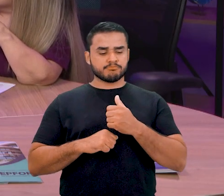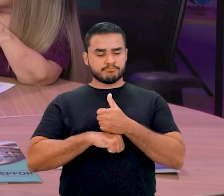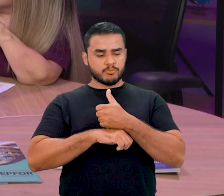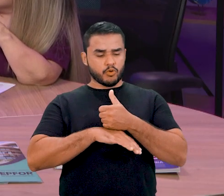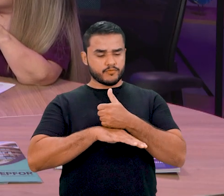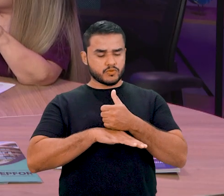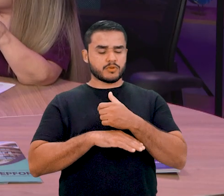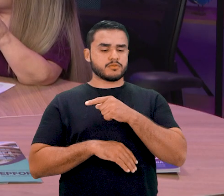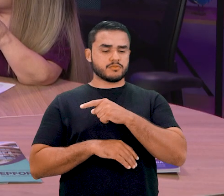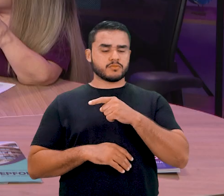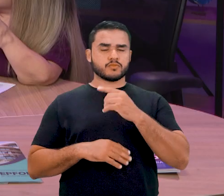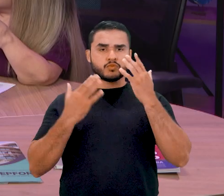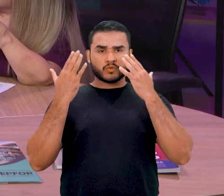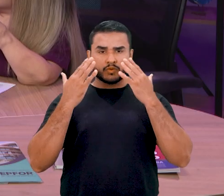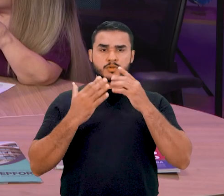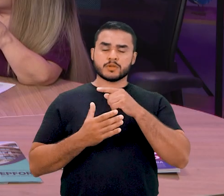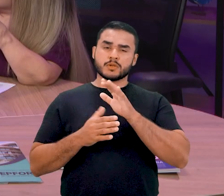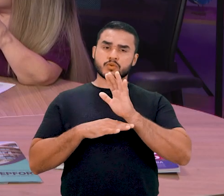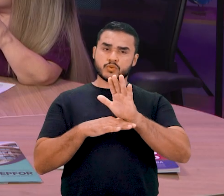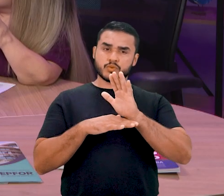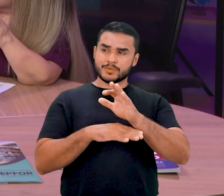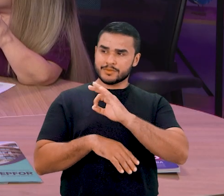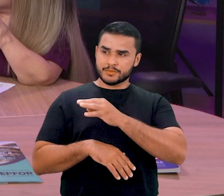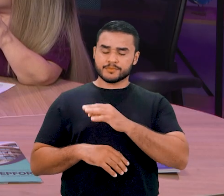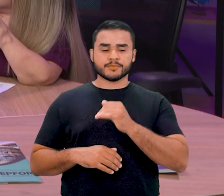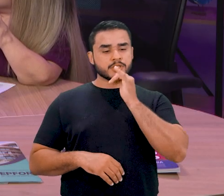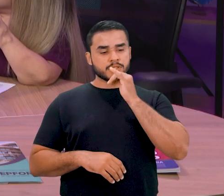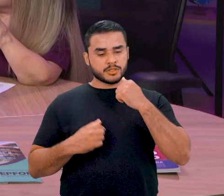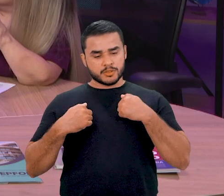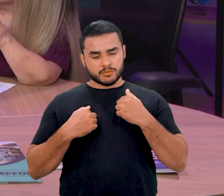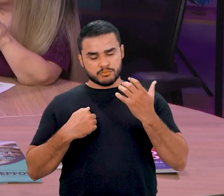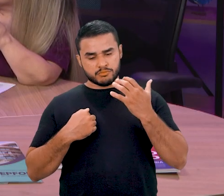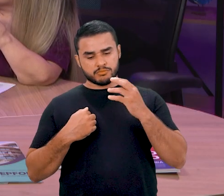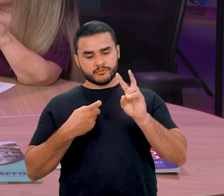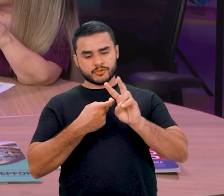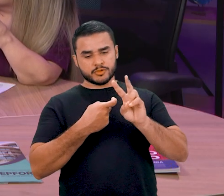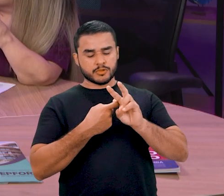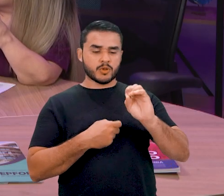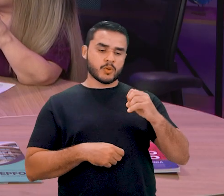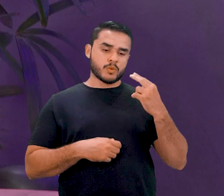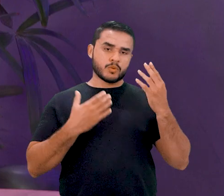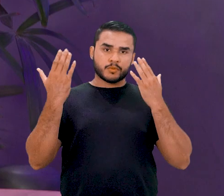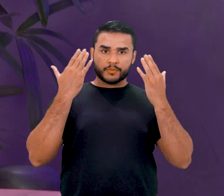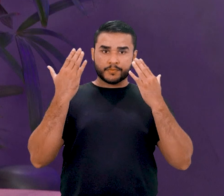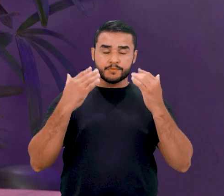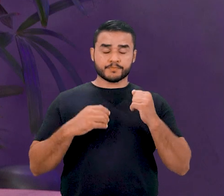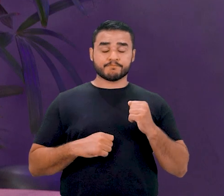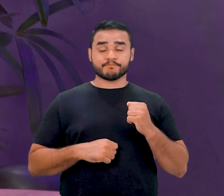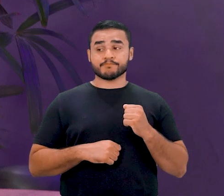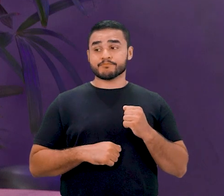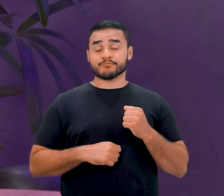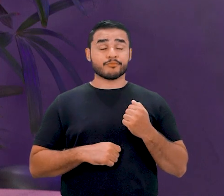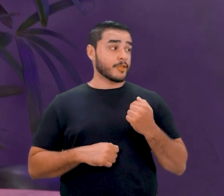Então... assim, eu sempre tive 2 alternativas, né? Eu queria ser veterinária ou psicóloga. Sim. Veterinária não ia rolar,